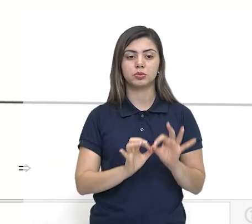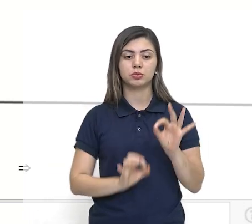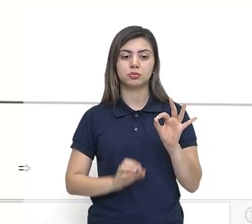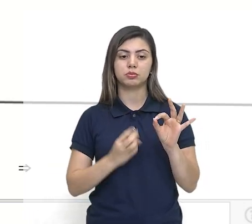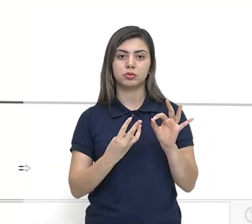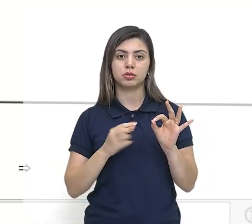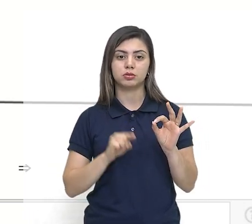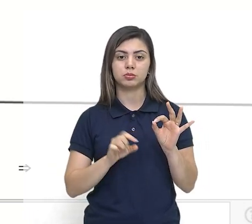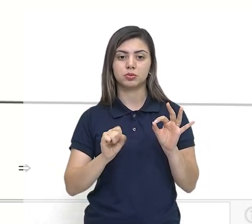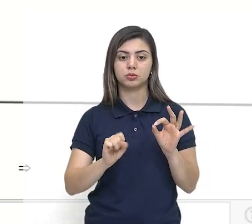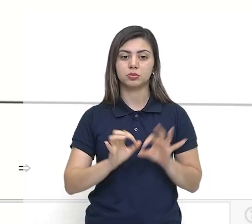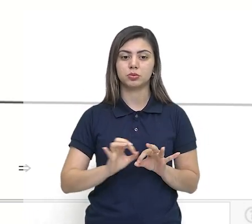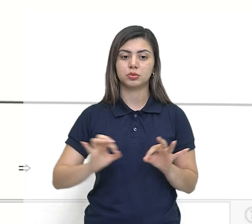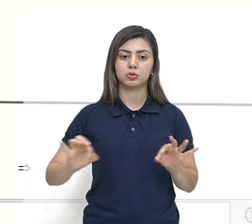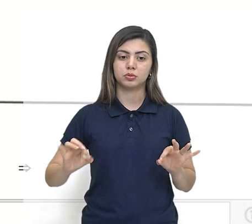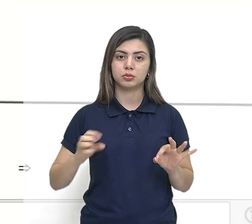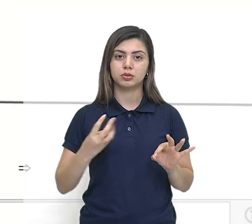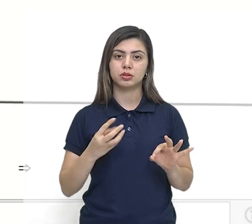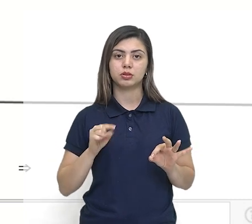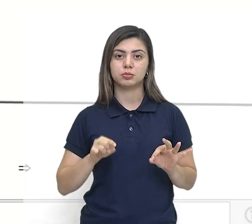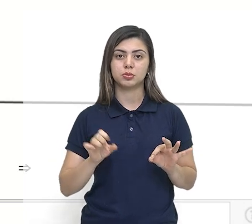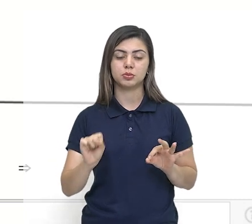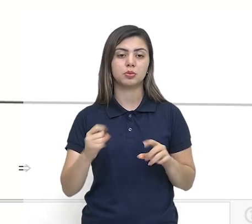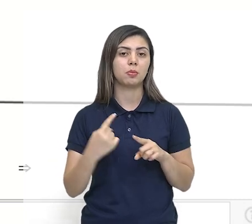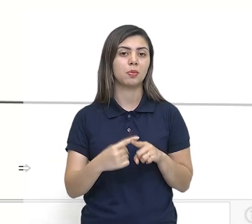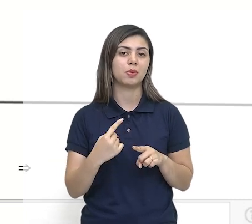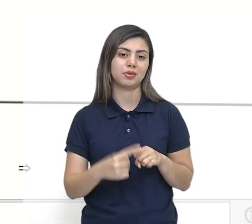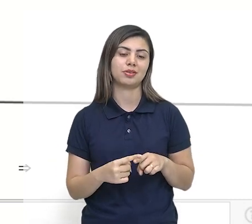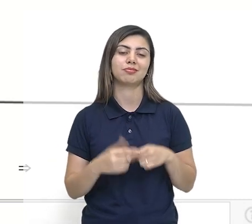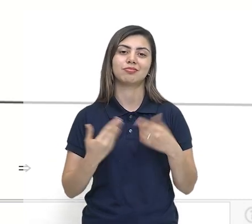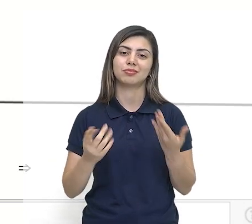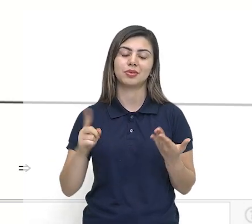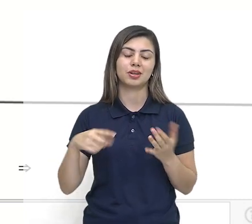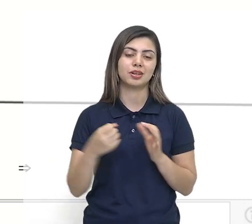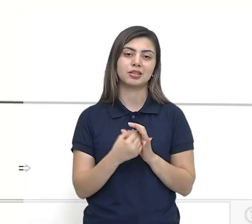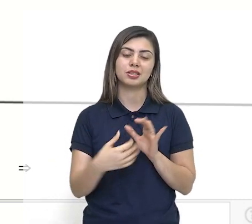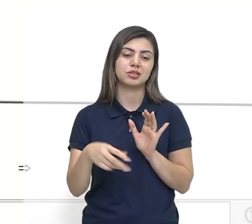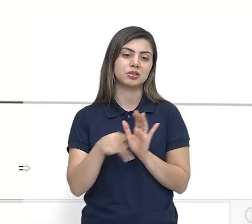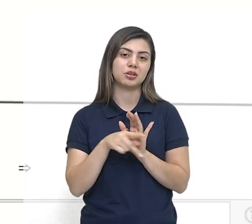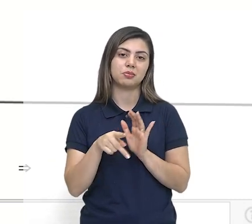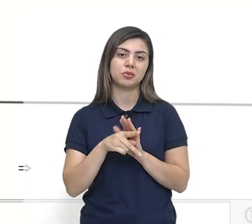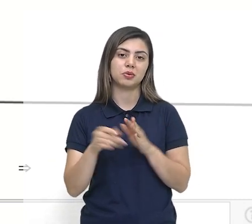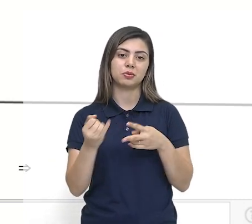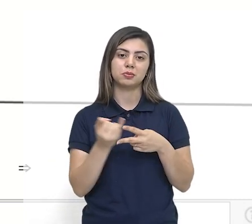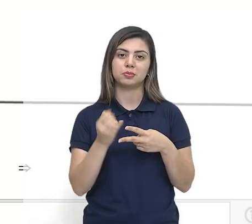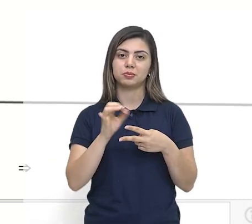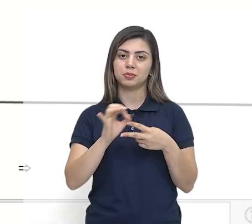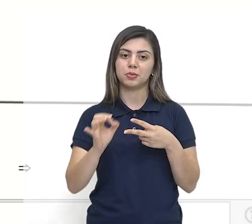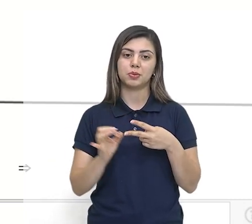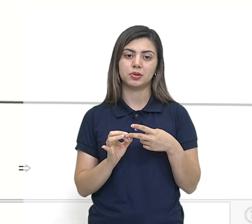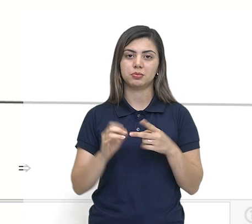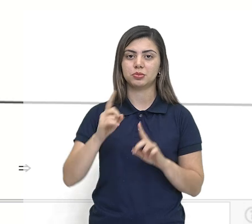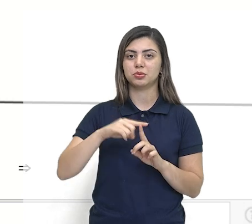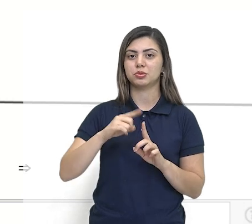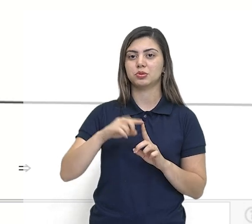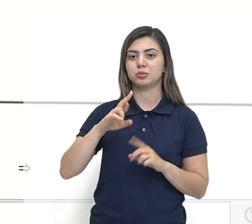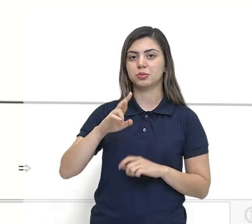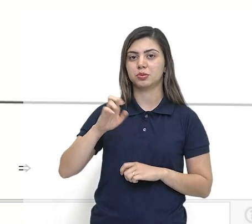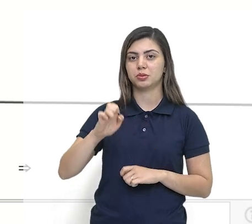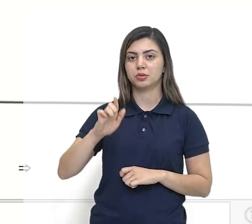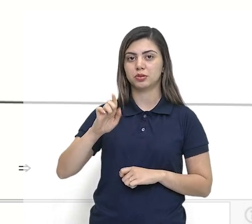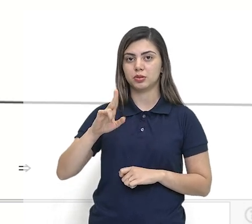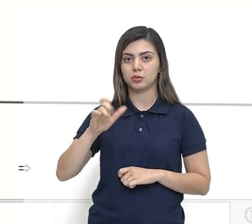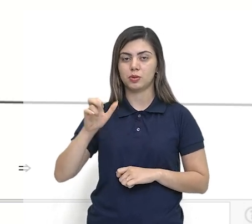3,8. Por quê? Essa é a característica de um polígono regular, ok?